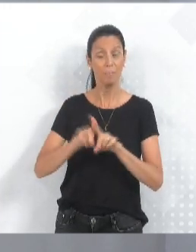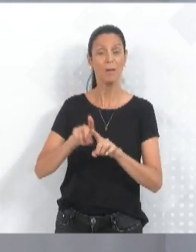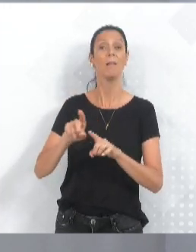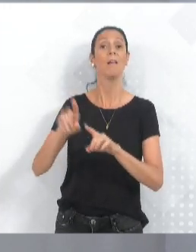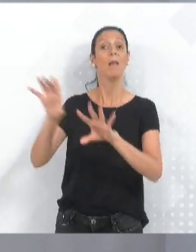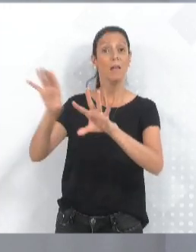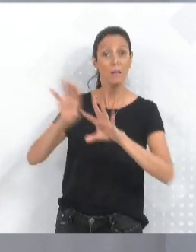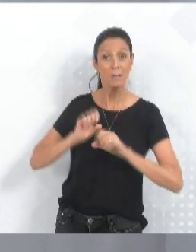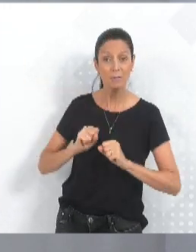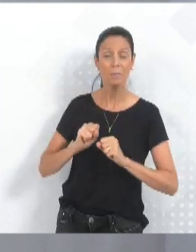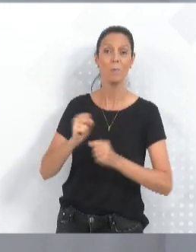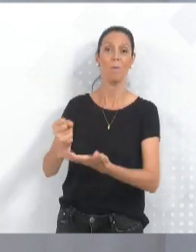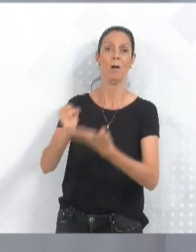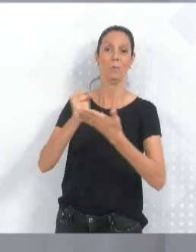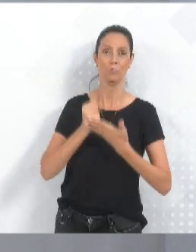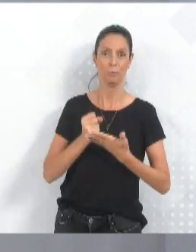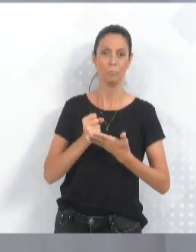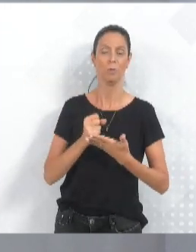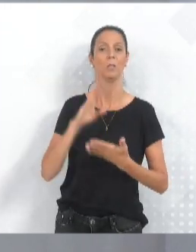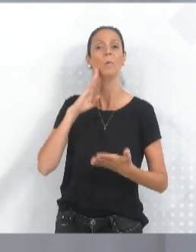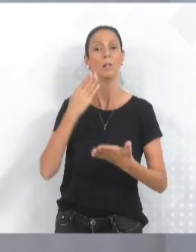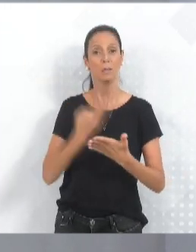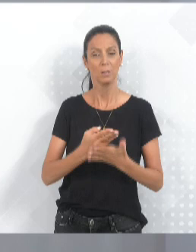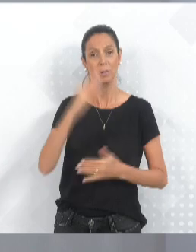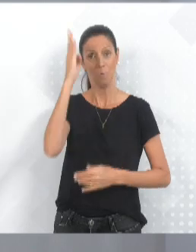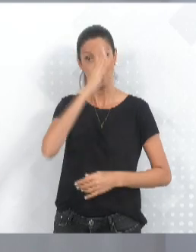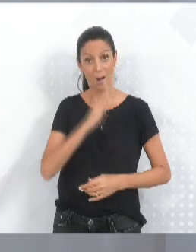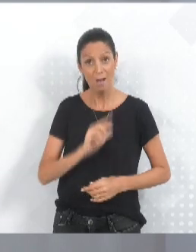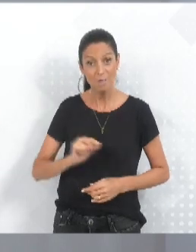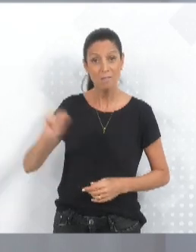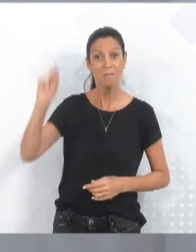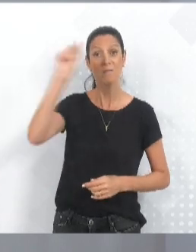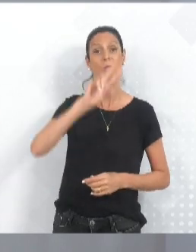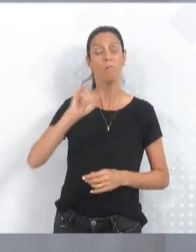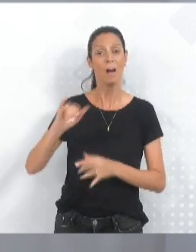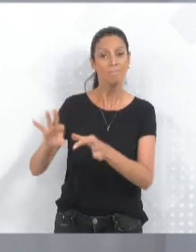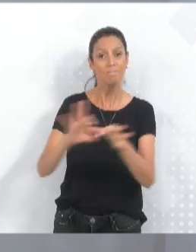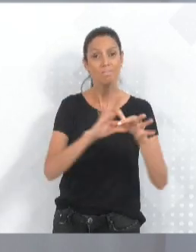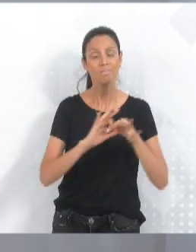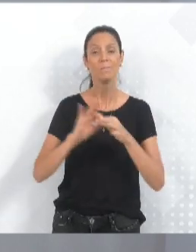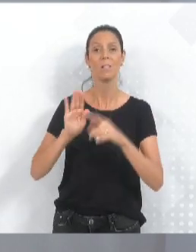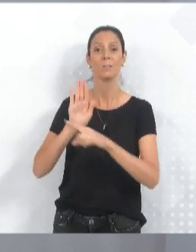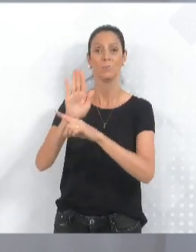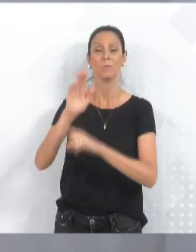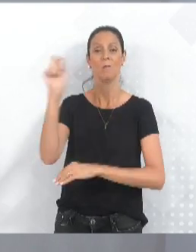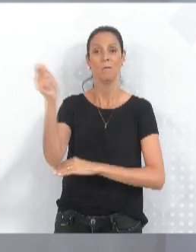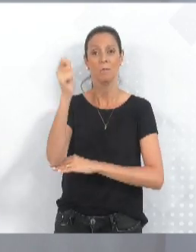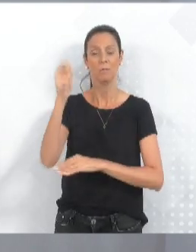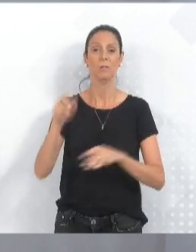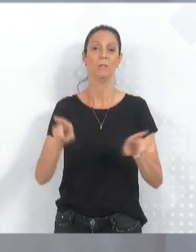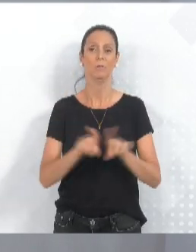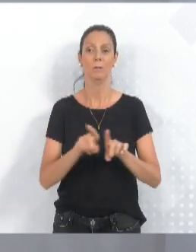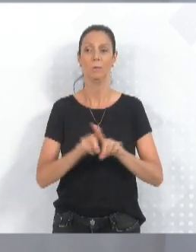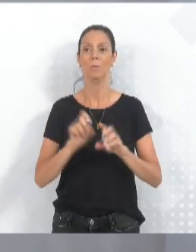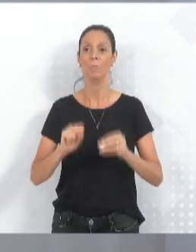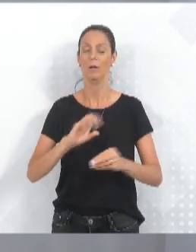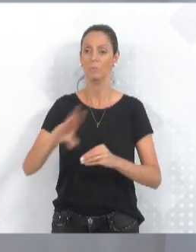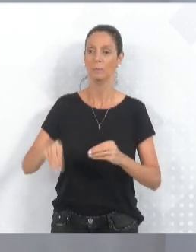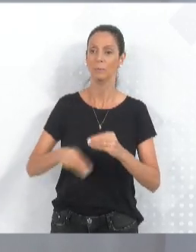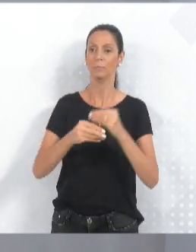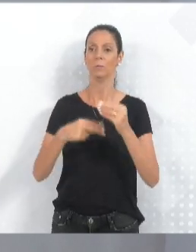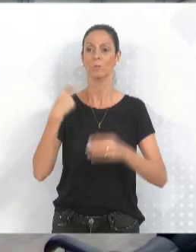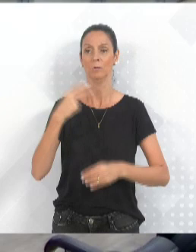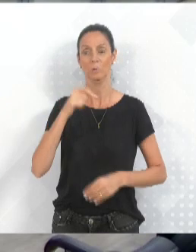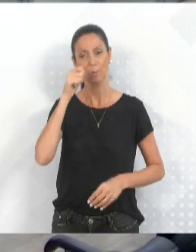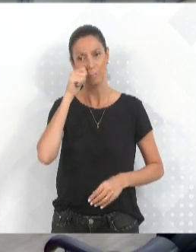que mais do que nunca o povo brasileiro vai se unir e ajudar o nosso Rio Grande ou sem a parte vereador aliro